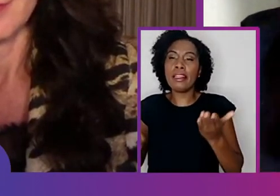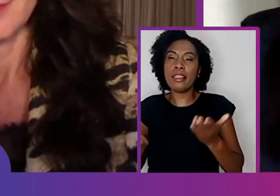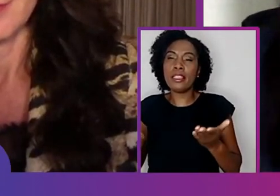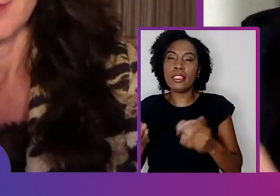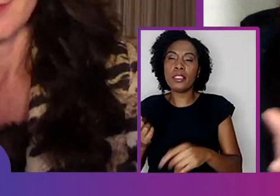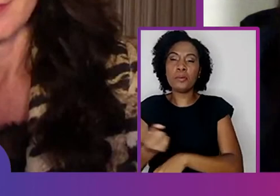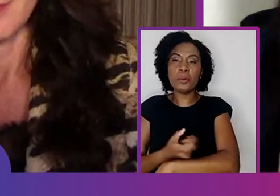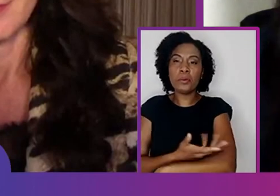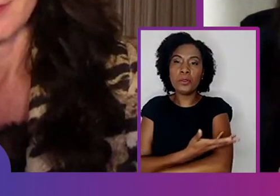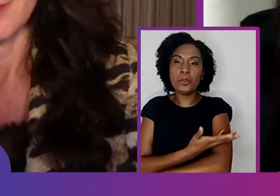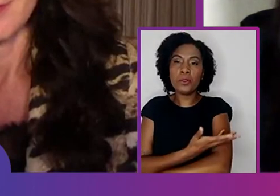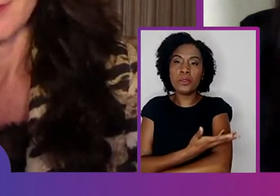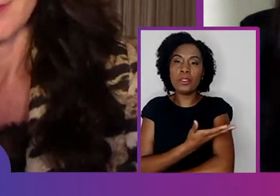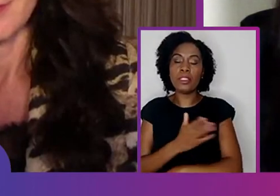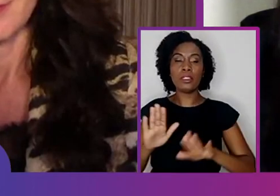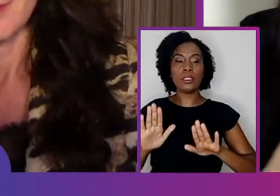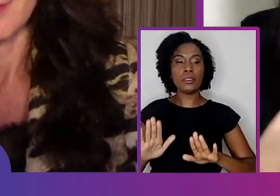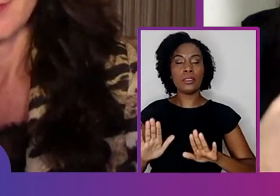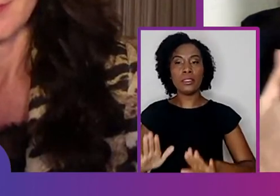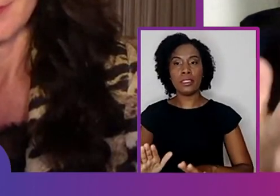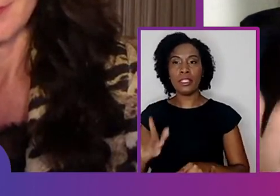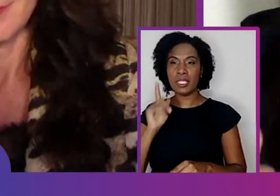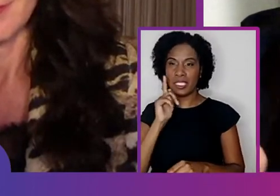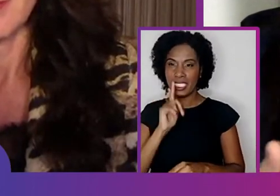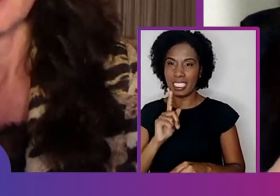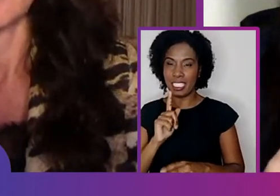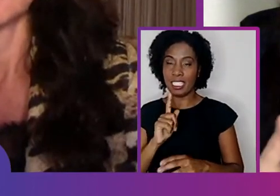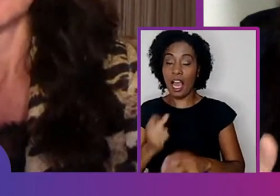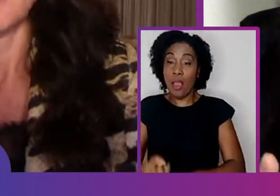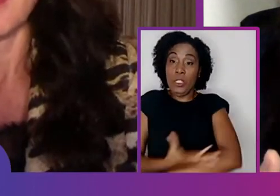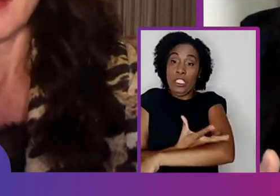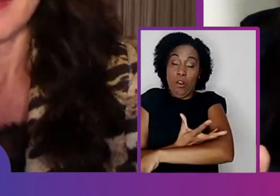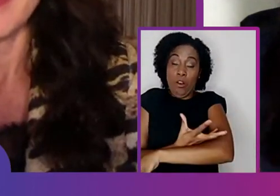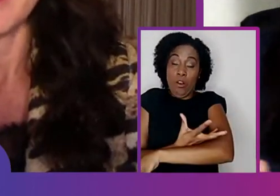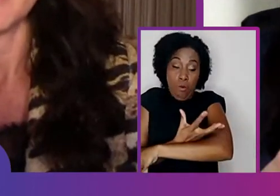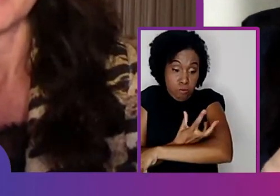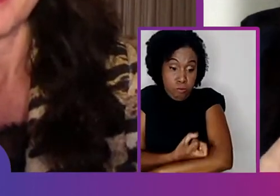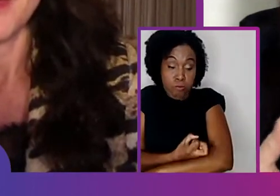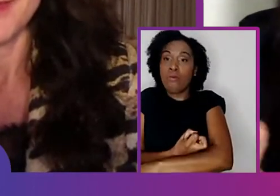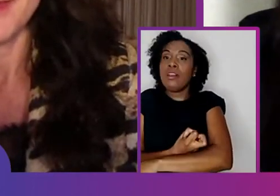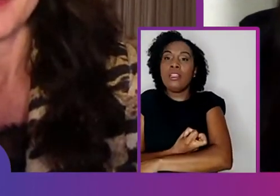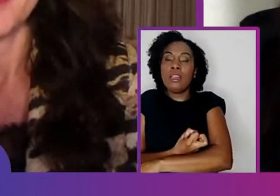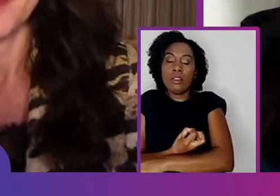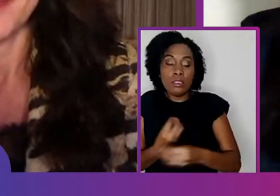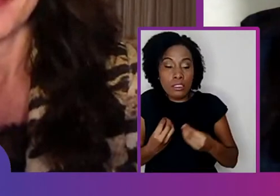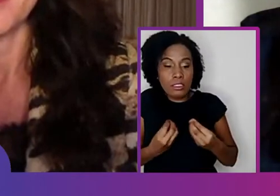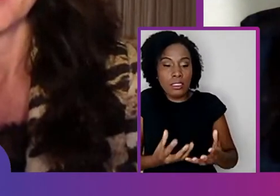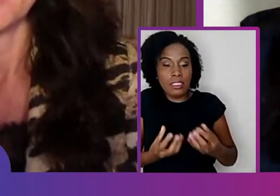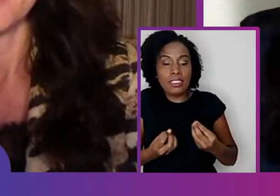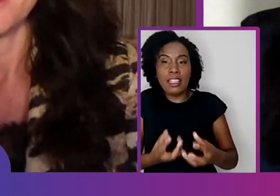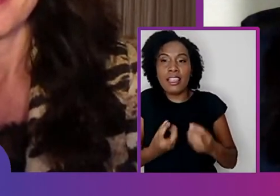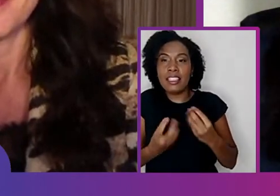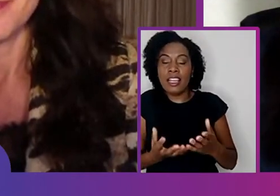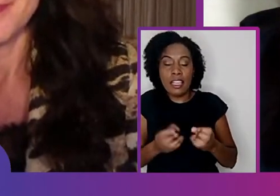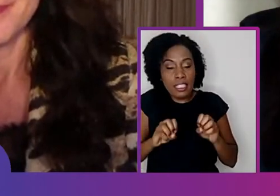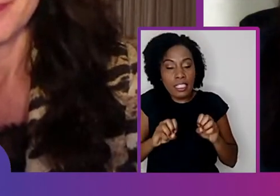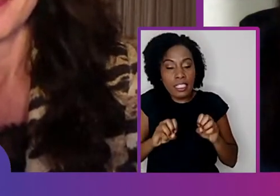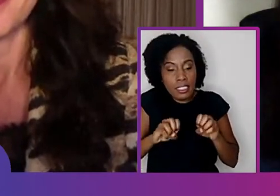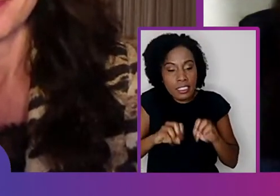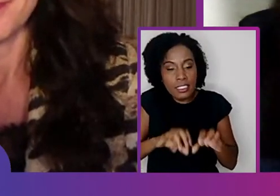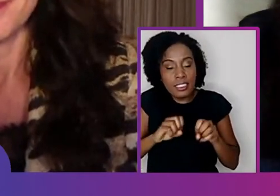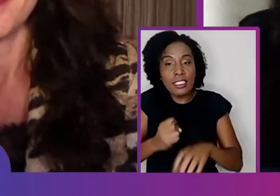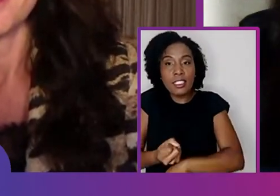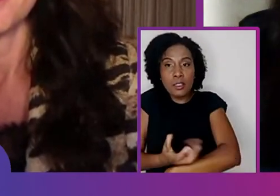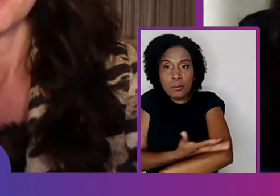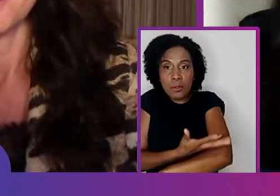eu não tenho que acachapar a emoção. Eu tenho que alimentar a emoção, instruir a emoção, fazer com que ela